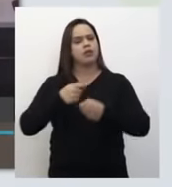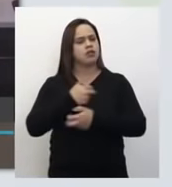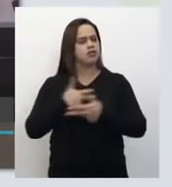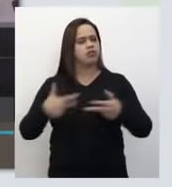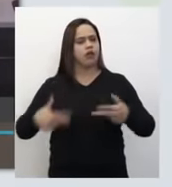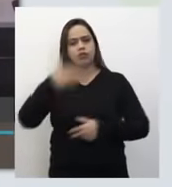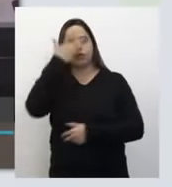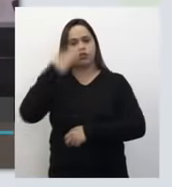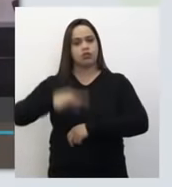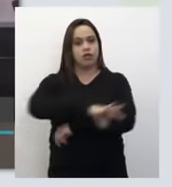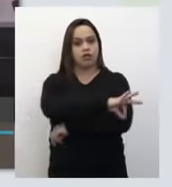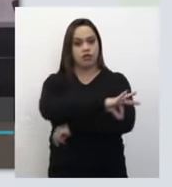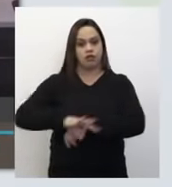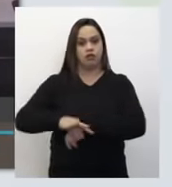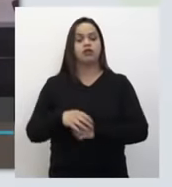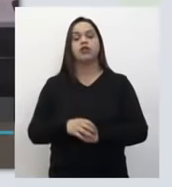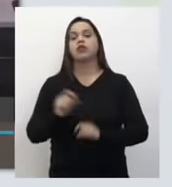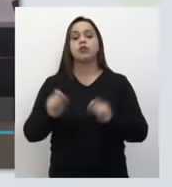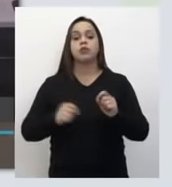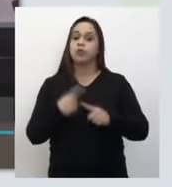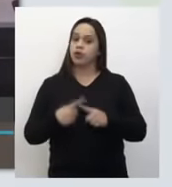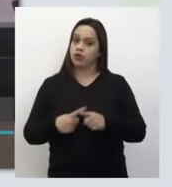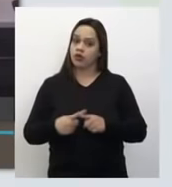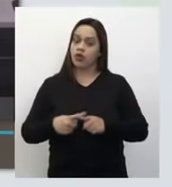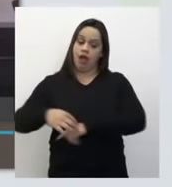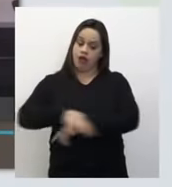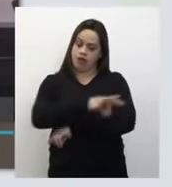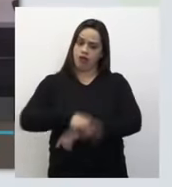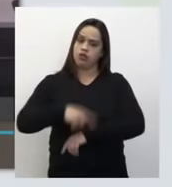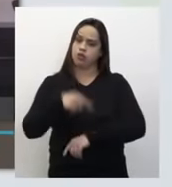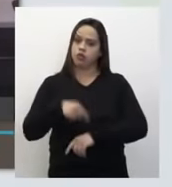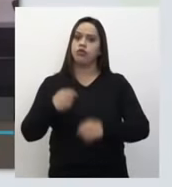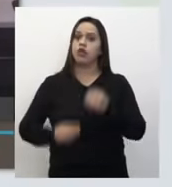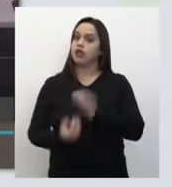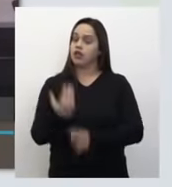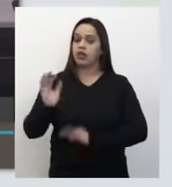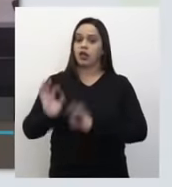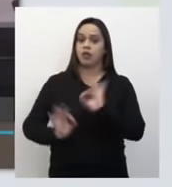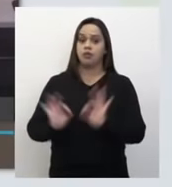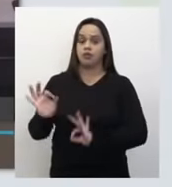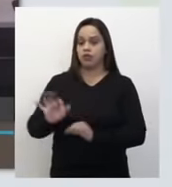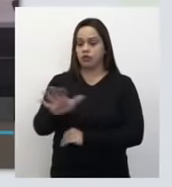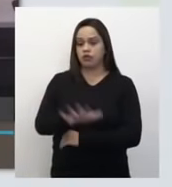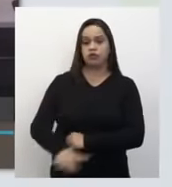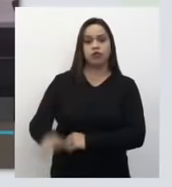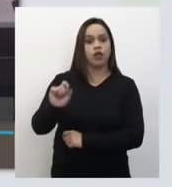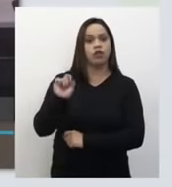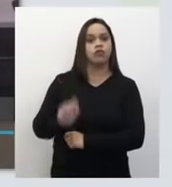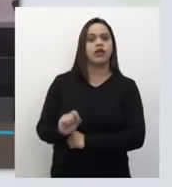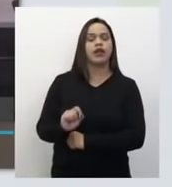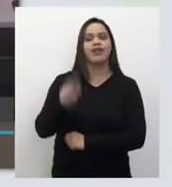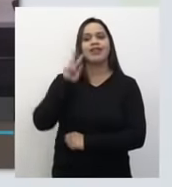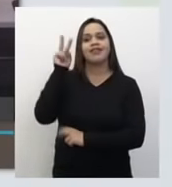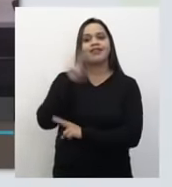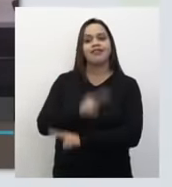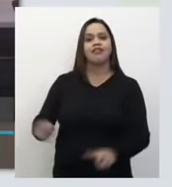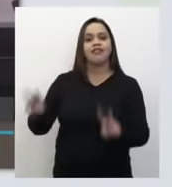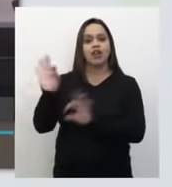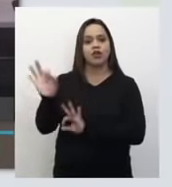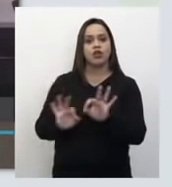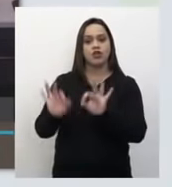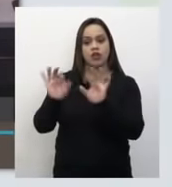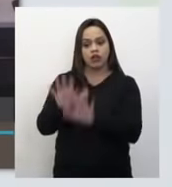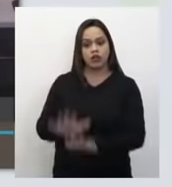uma profissão que trabalha muito com a criação de projetos de ambientes que visam a organização espacial para um